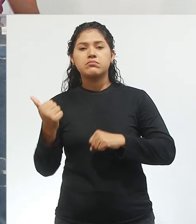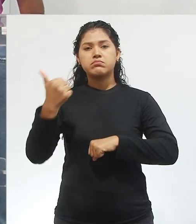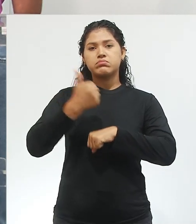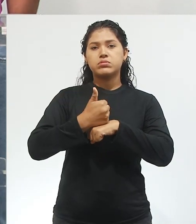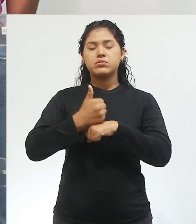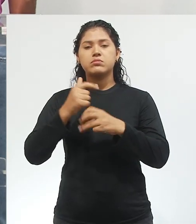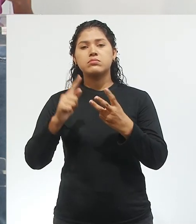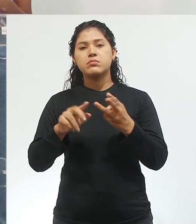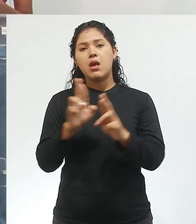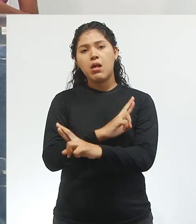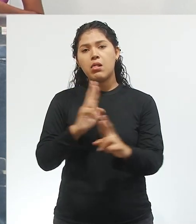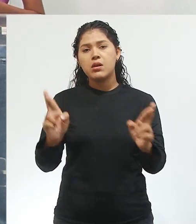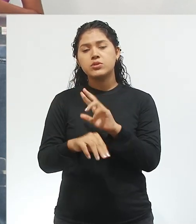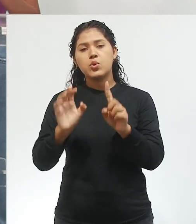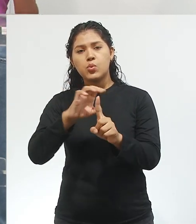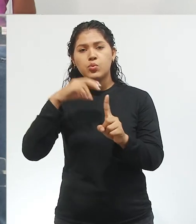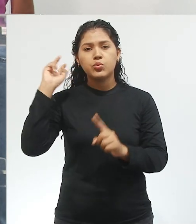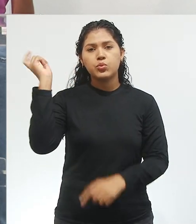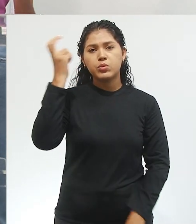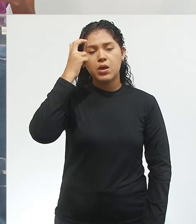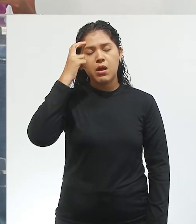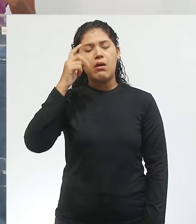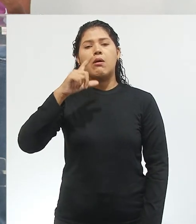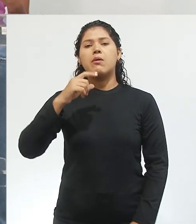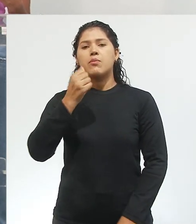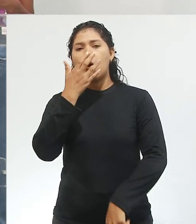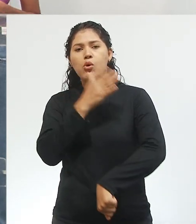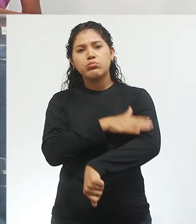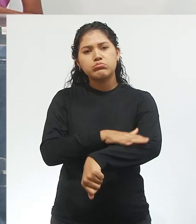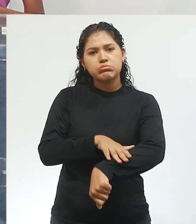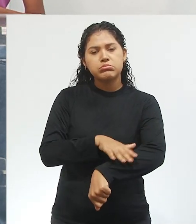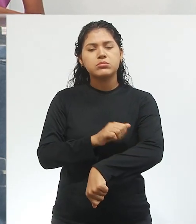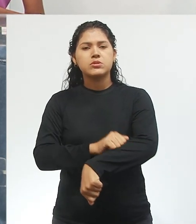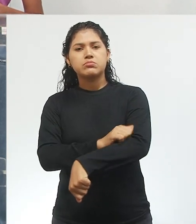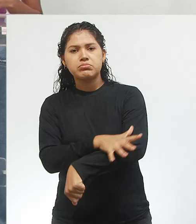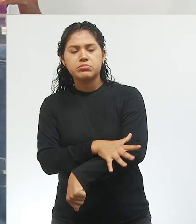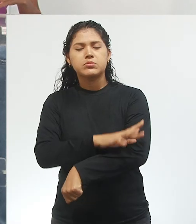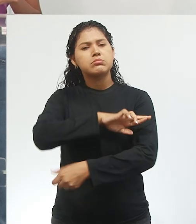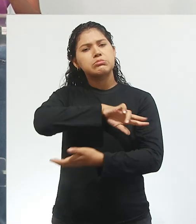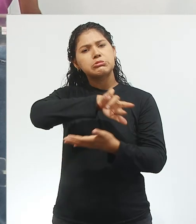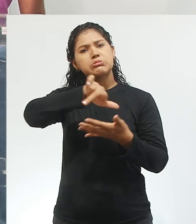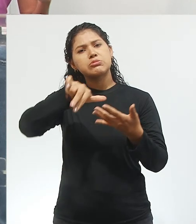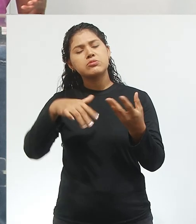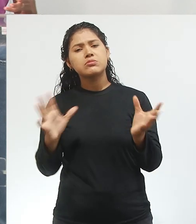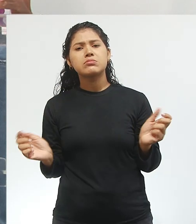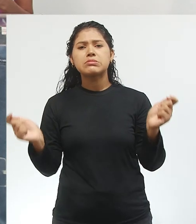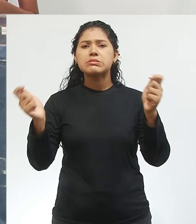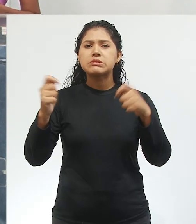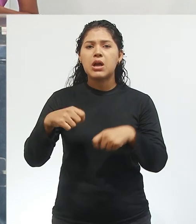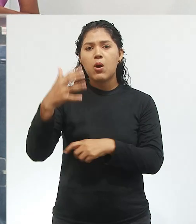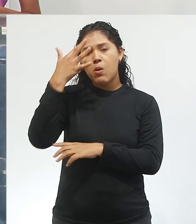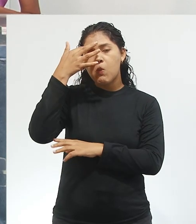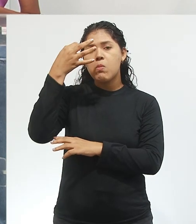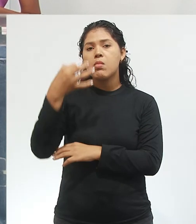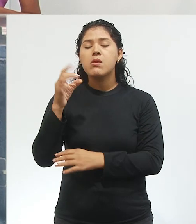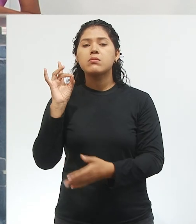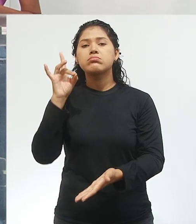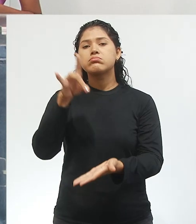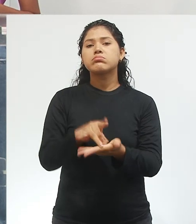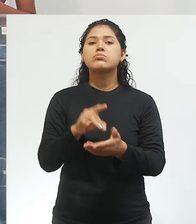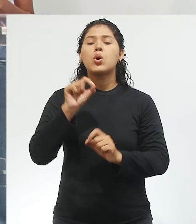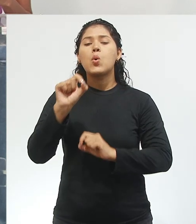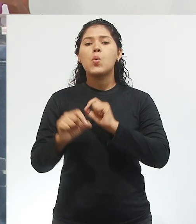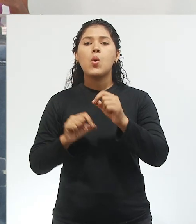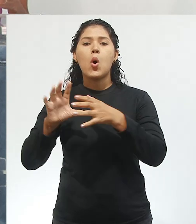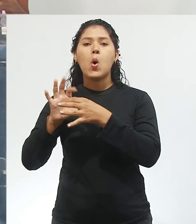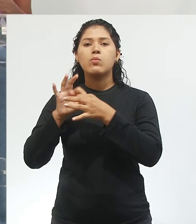etnocentrismo, relativismo cultural, raça, racismo, eles podem auxiliar na compreensão